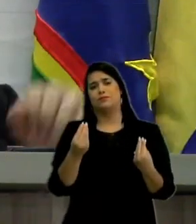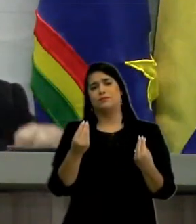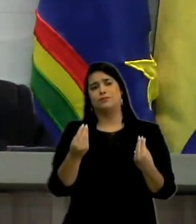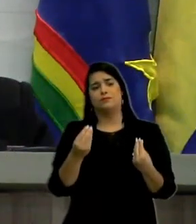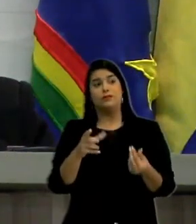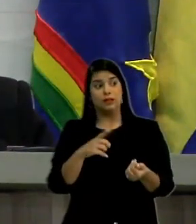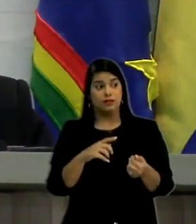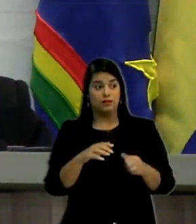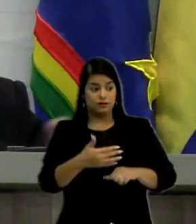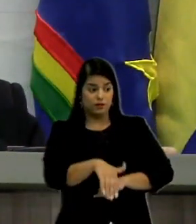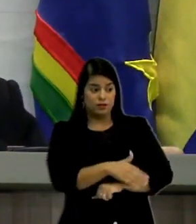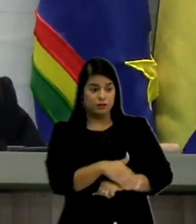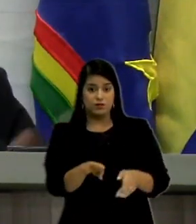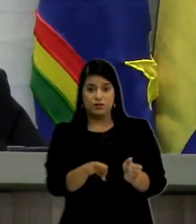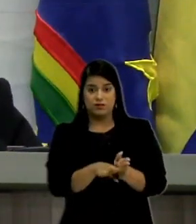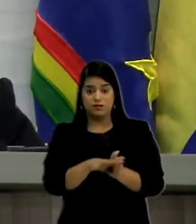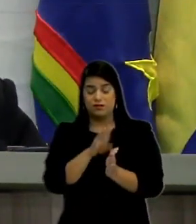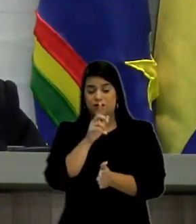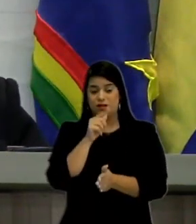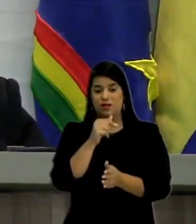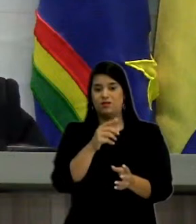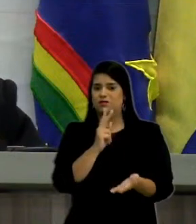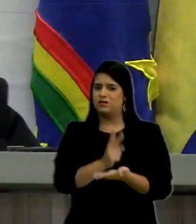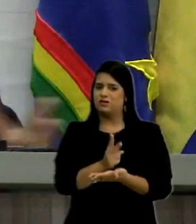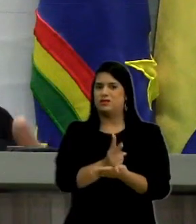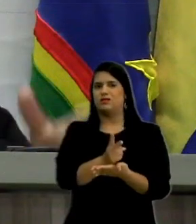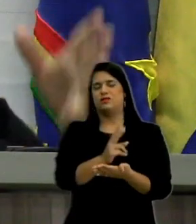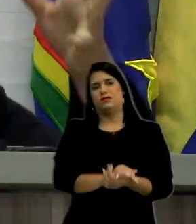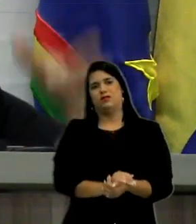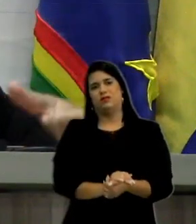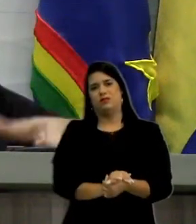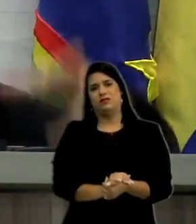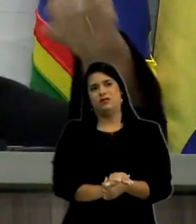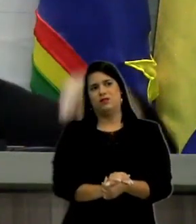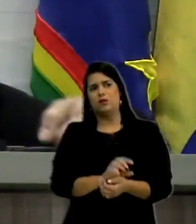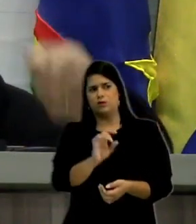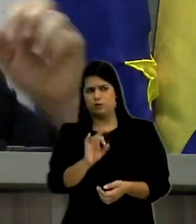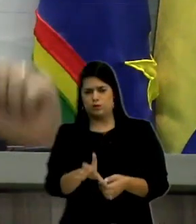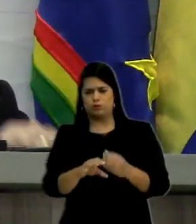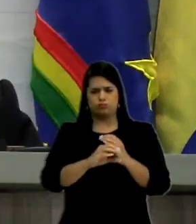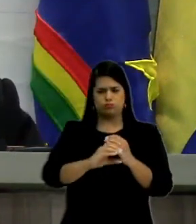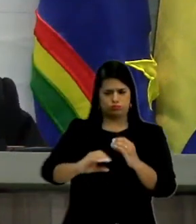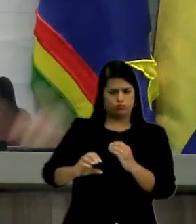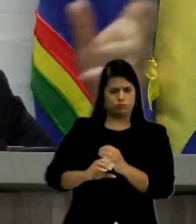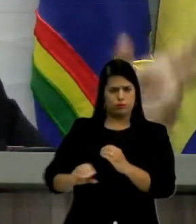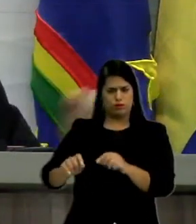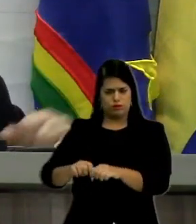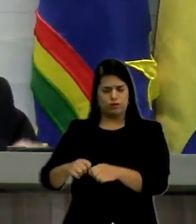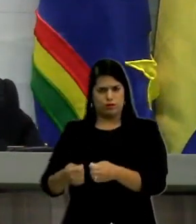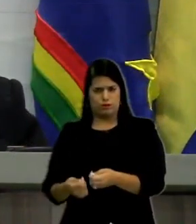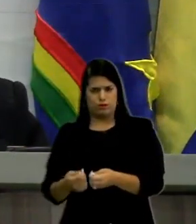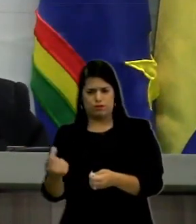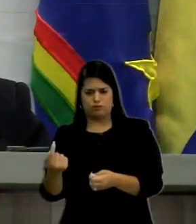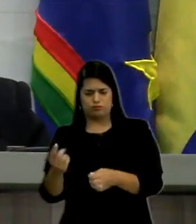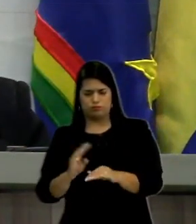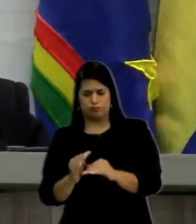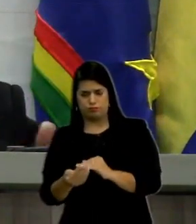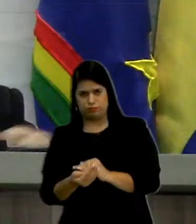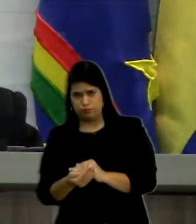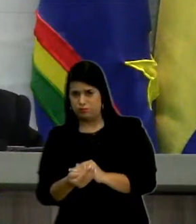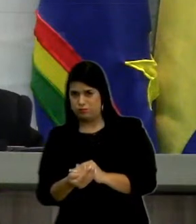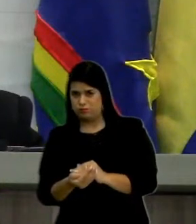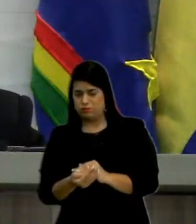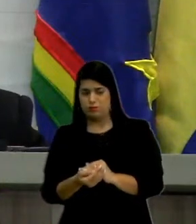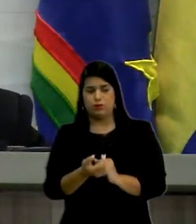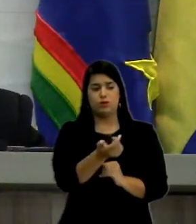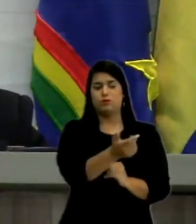água direto. Então, descontrole. Será que a encanação só está quebrada em uma rua só, em um bairro só? Em